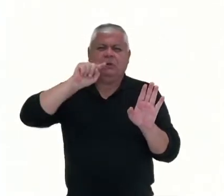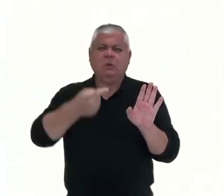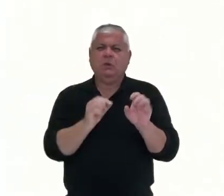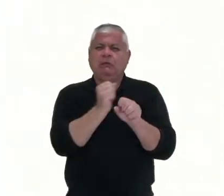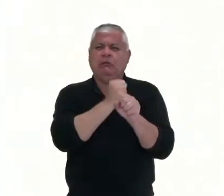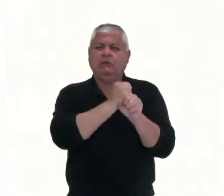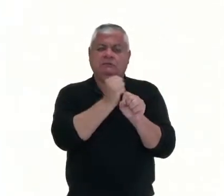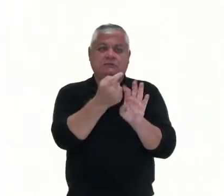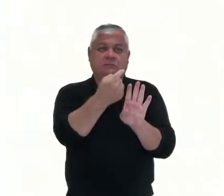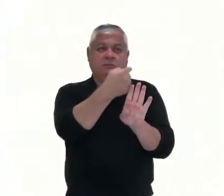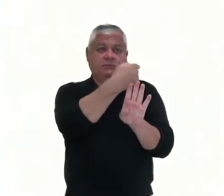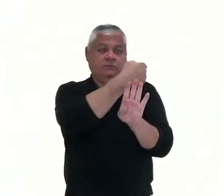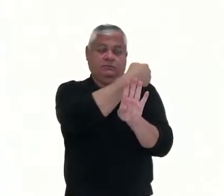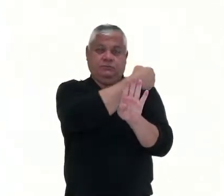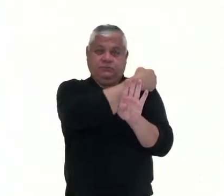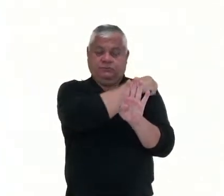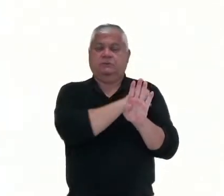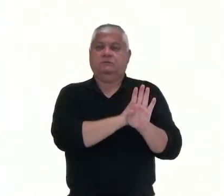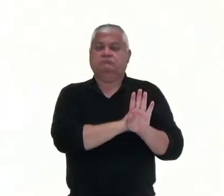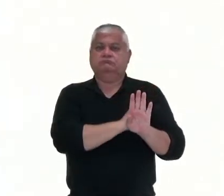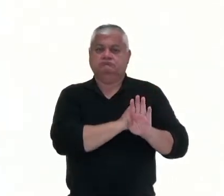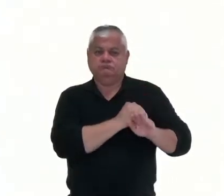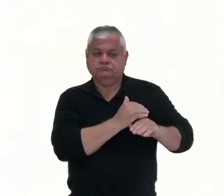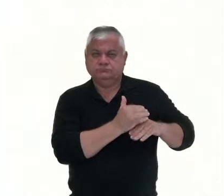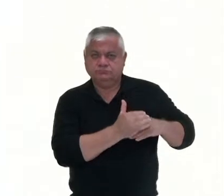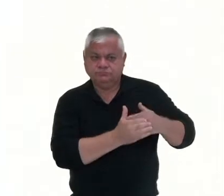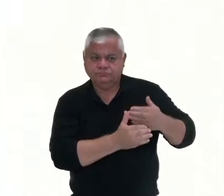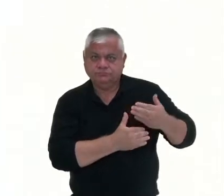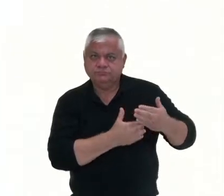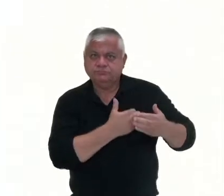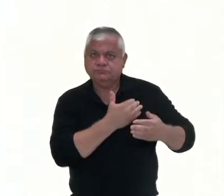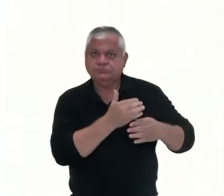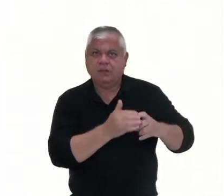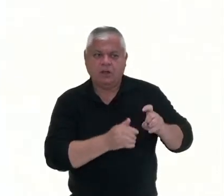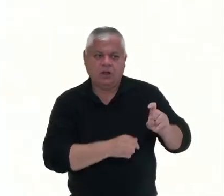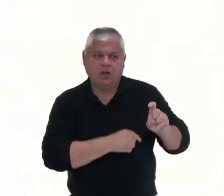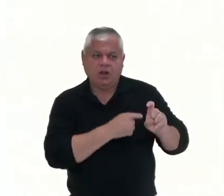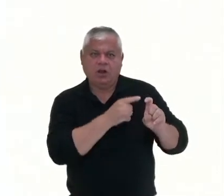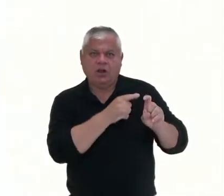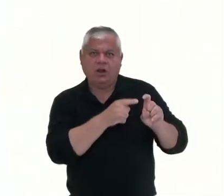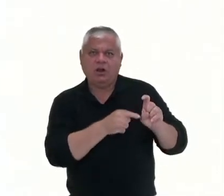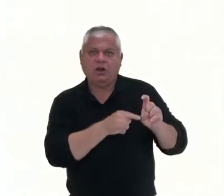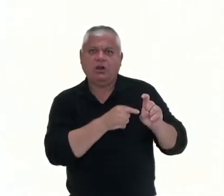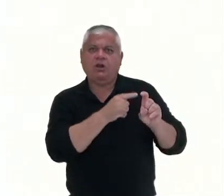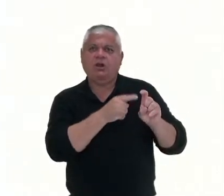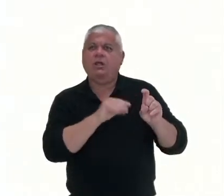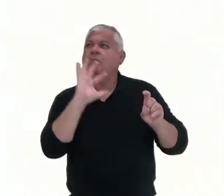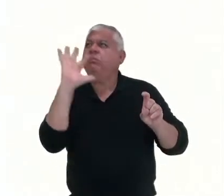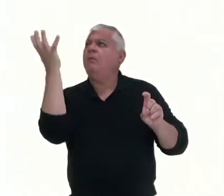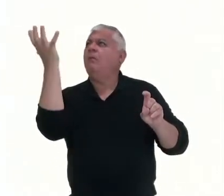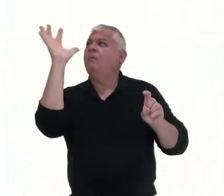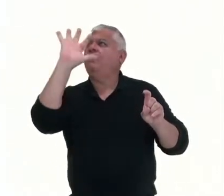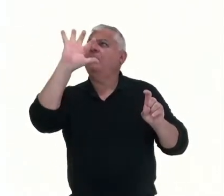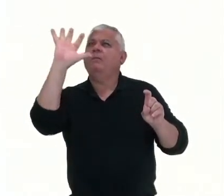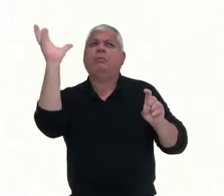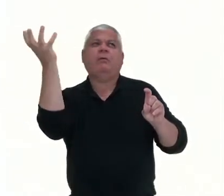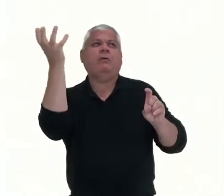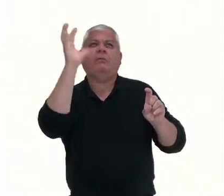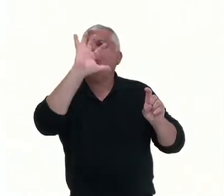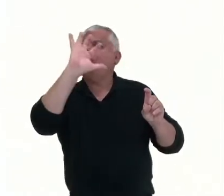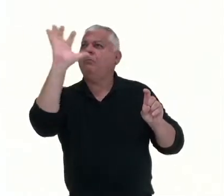esse representante. Ao longo do tempo foram ocorrendo mudanças climáticas, pode